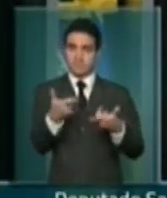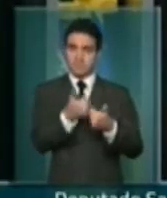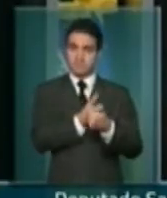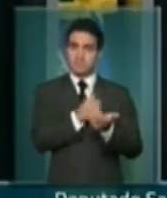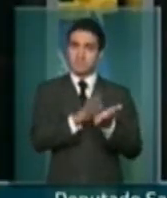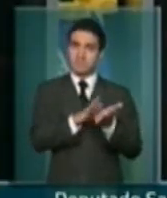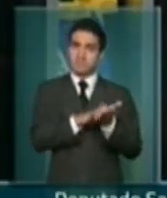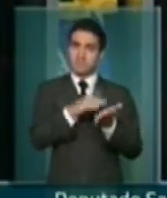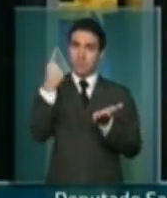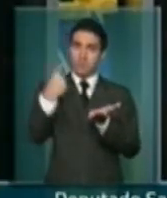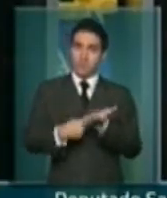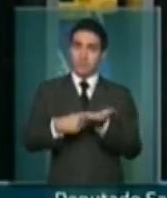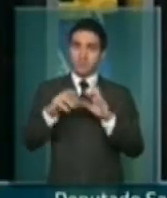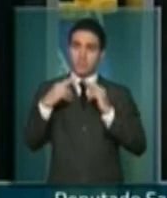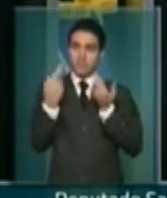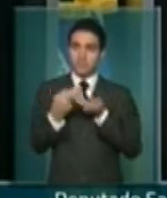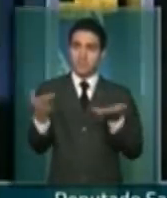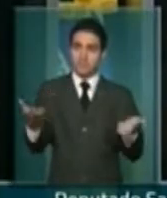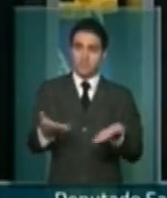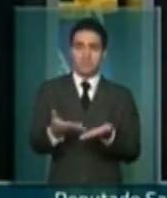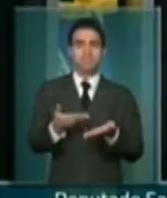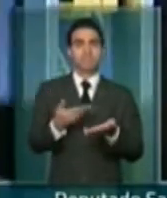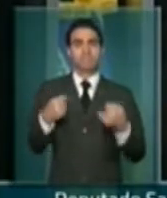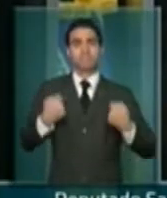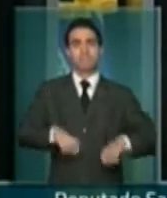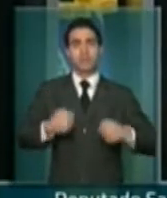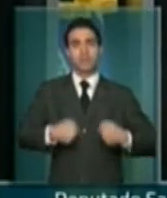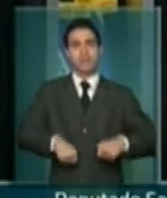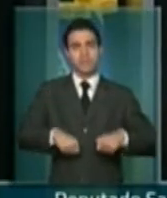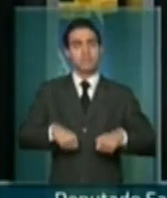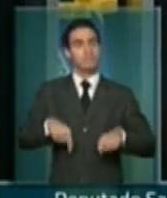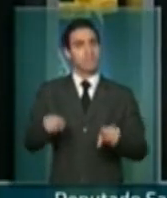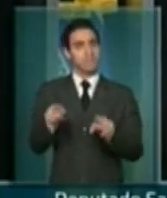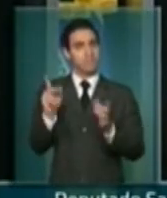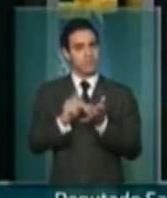iniciativa, necessária, importante.